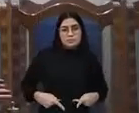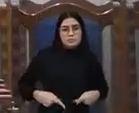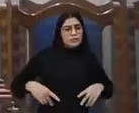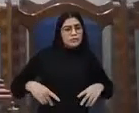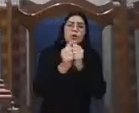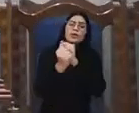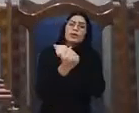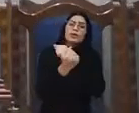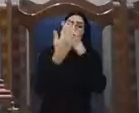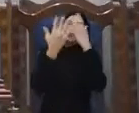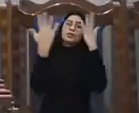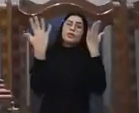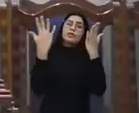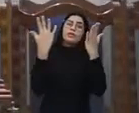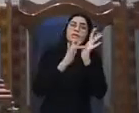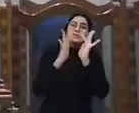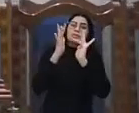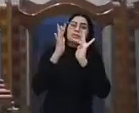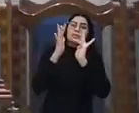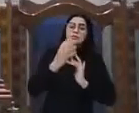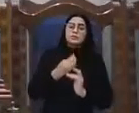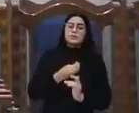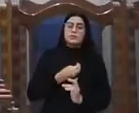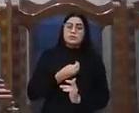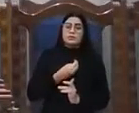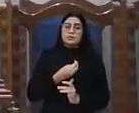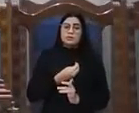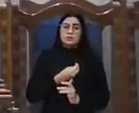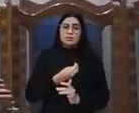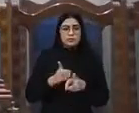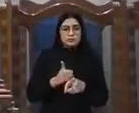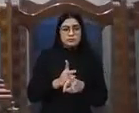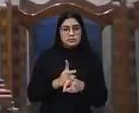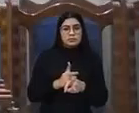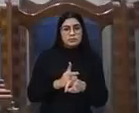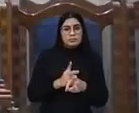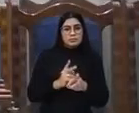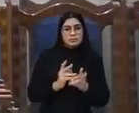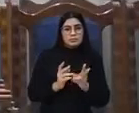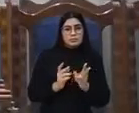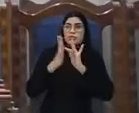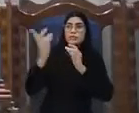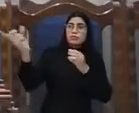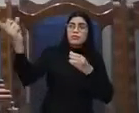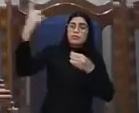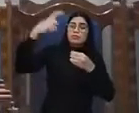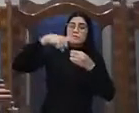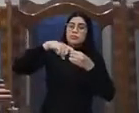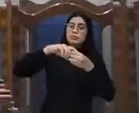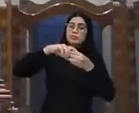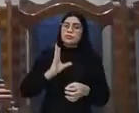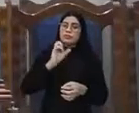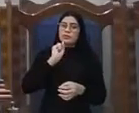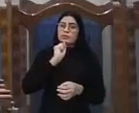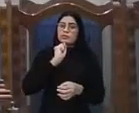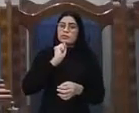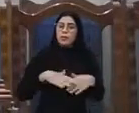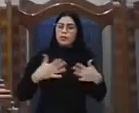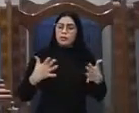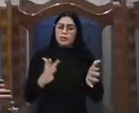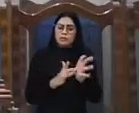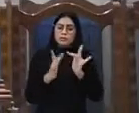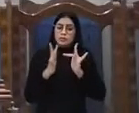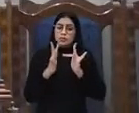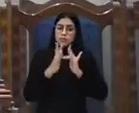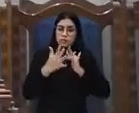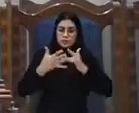ao nome desse Jesus que vive e que reina para sempre. Ele veio para salvar. Quando Ele nasceu, o nome dele já foi